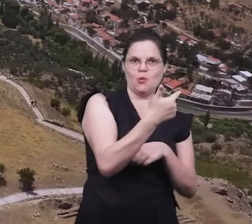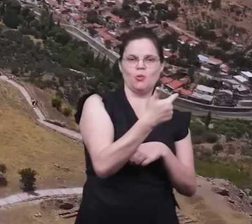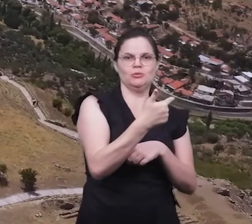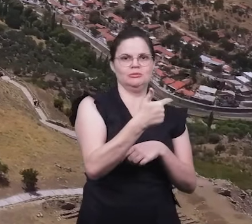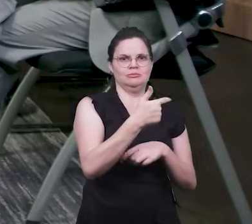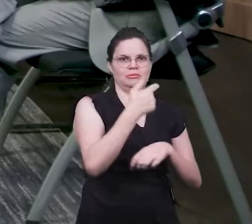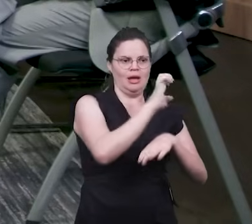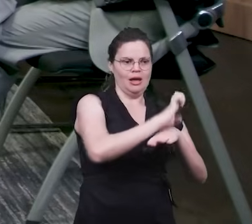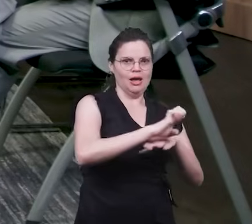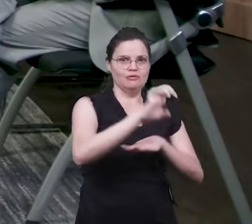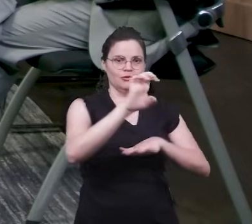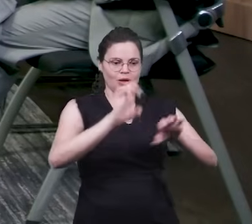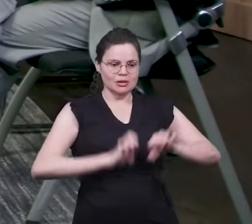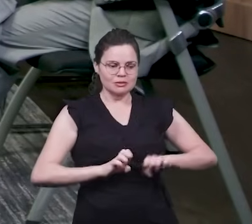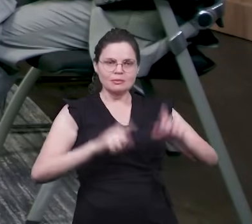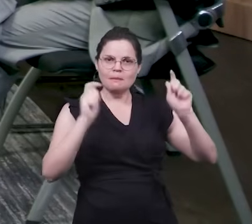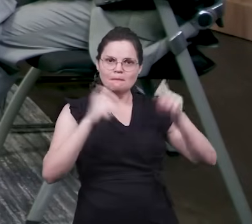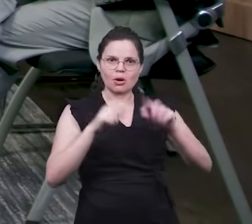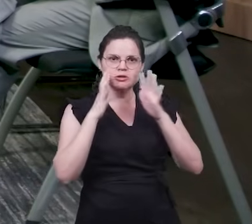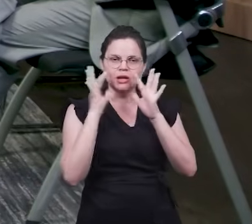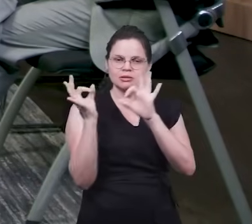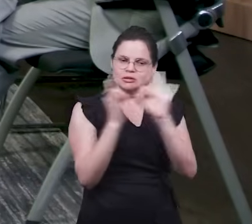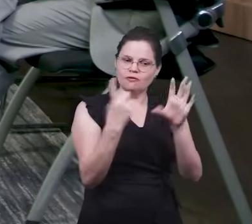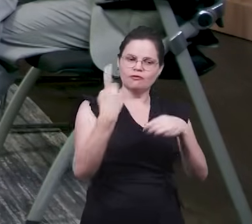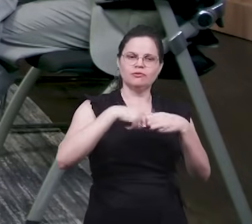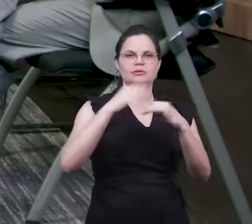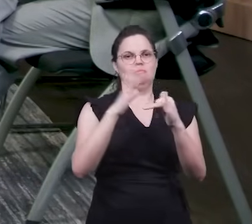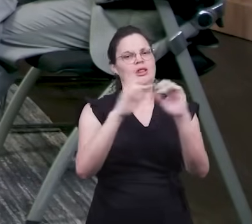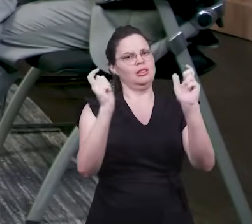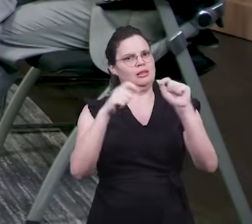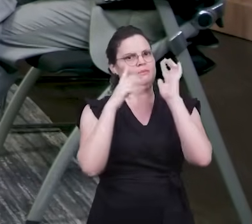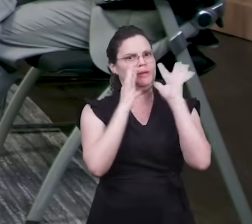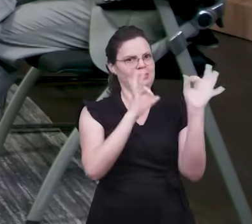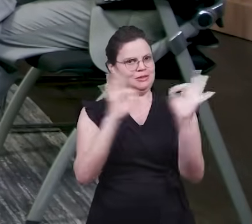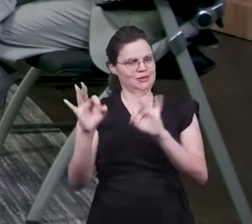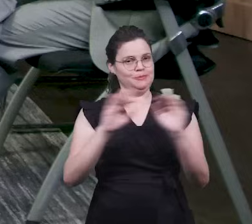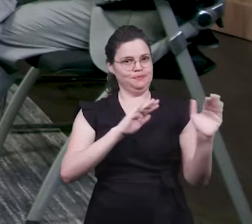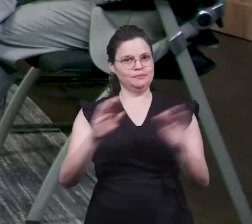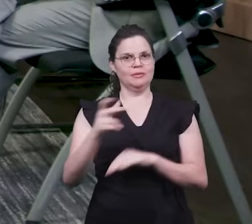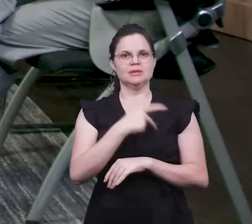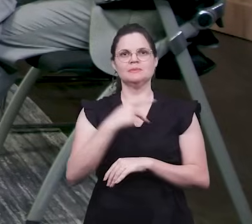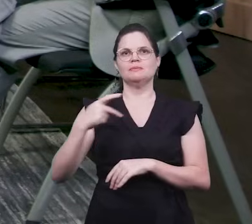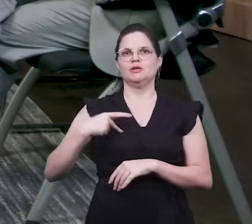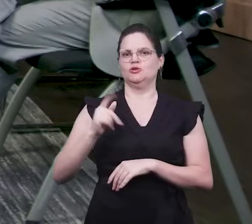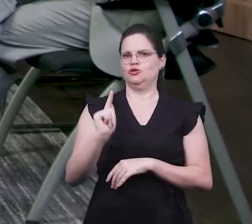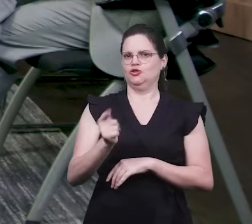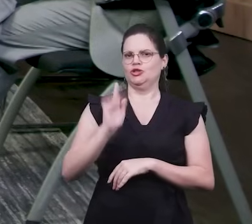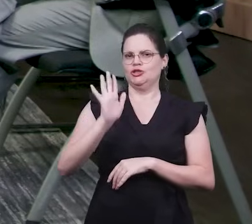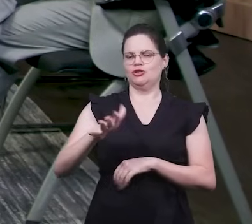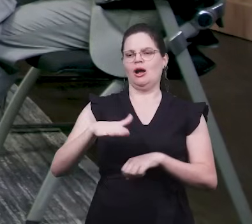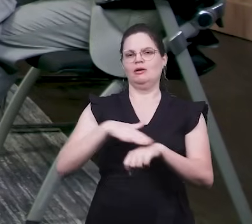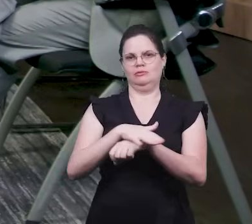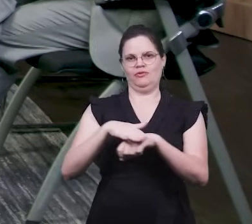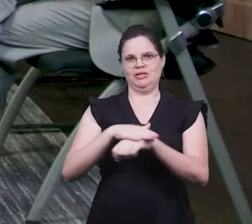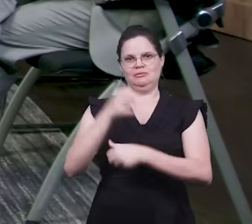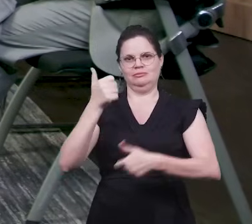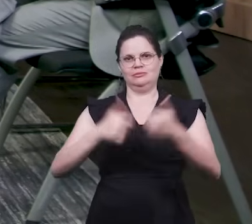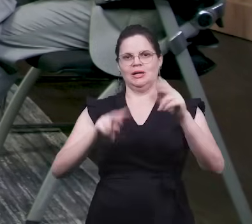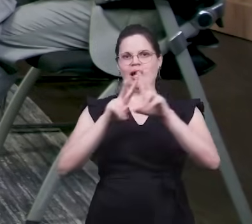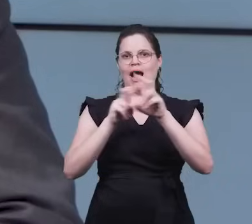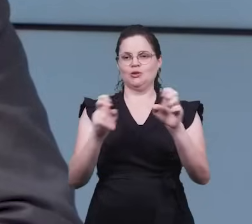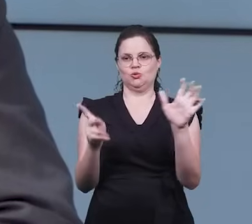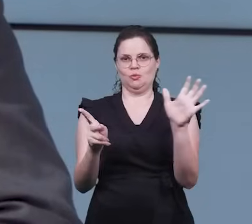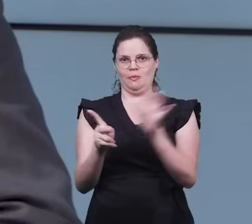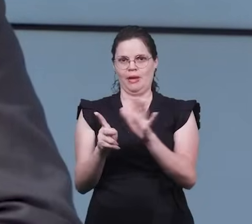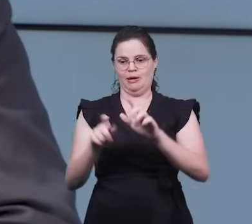anteriores, você pode ver através do nosso canal no YouTube. Agora, pastor Gilson, o pastor Gideuti, nós estávamos falando sobre a carta à